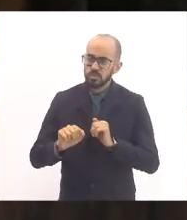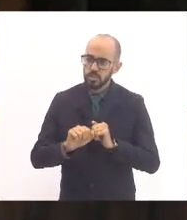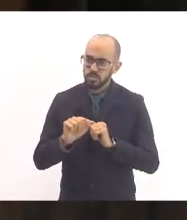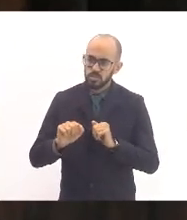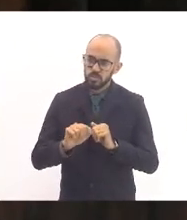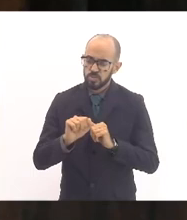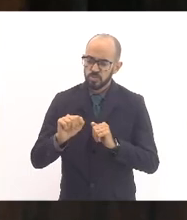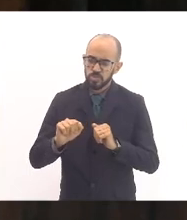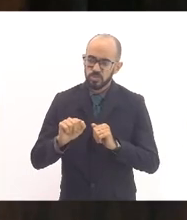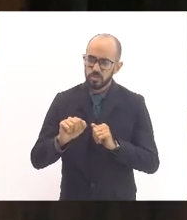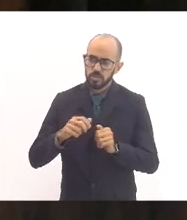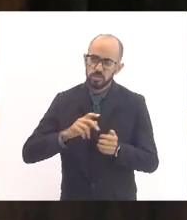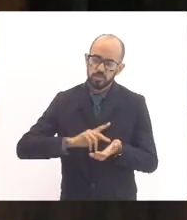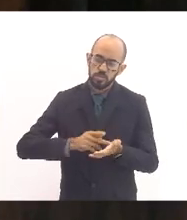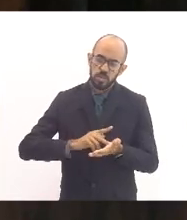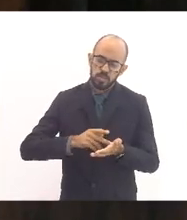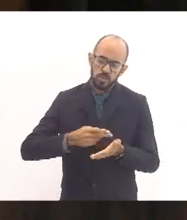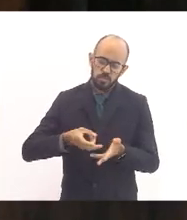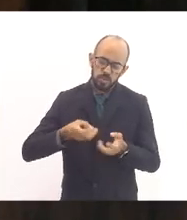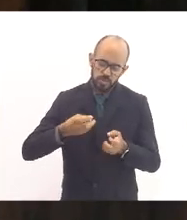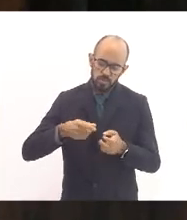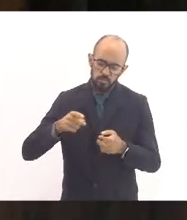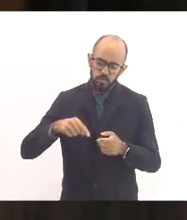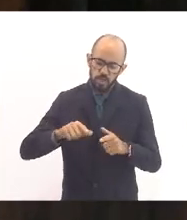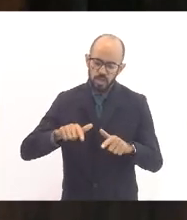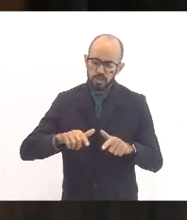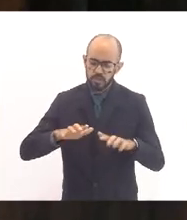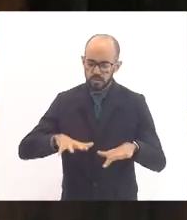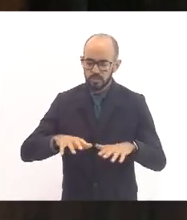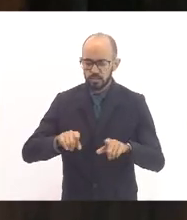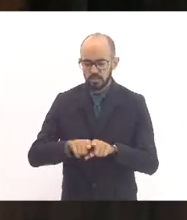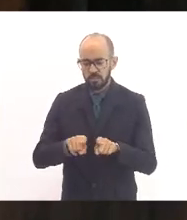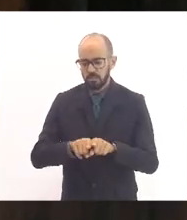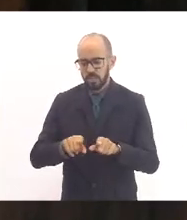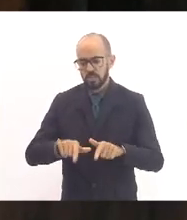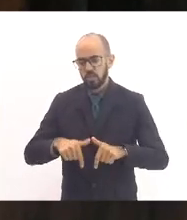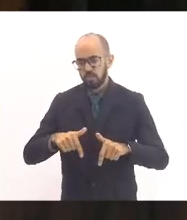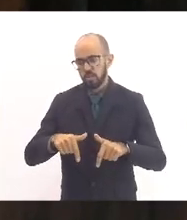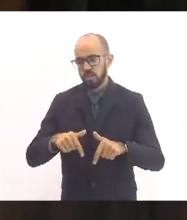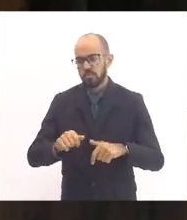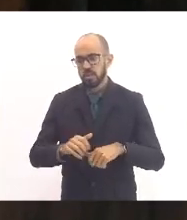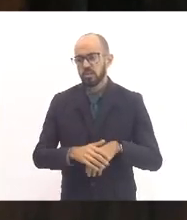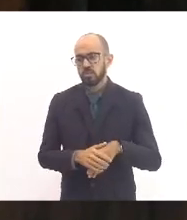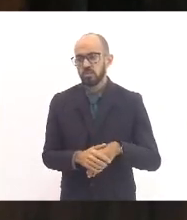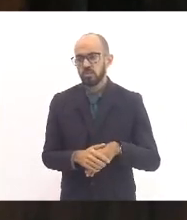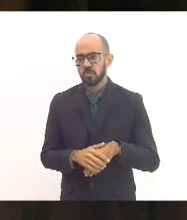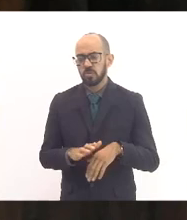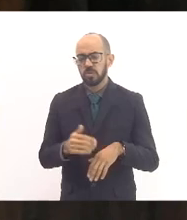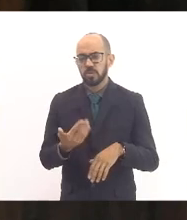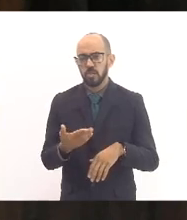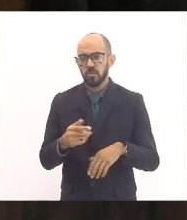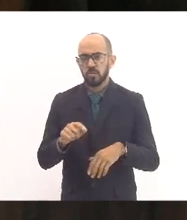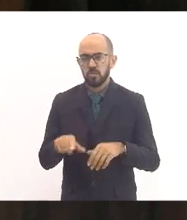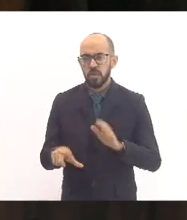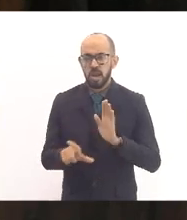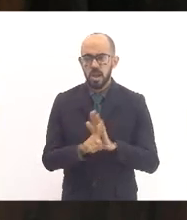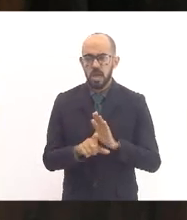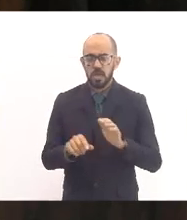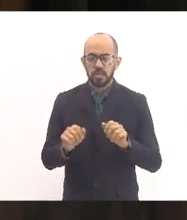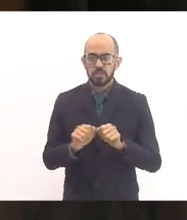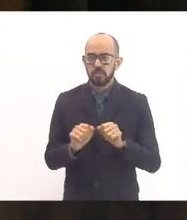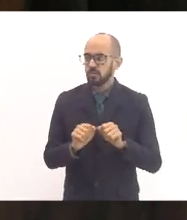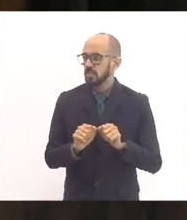que também não foi esse comportamento em relação as representações de classe ou seja foi uma lei